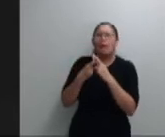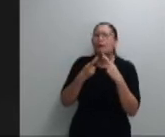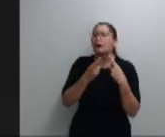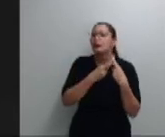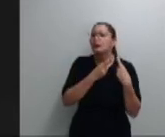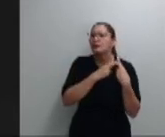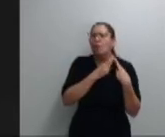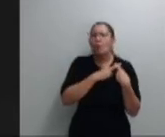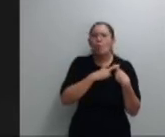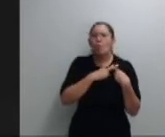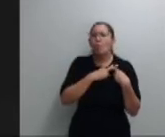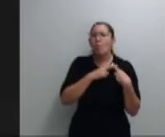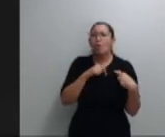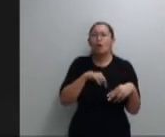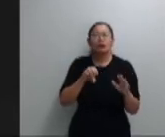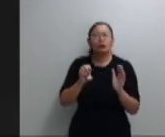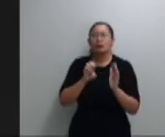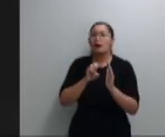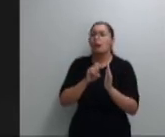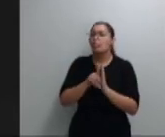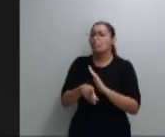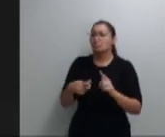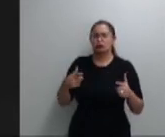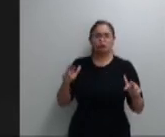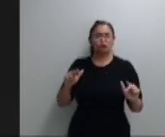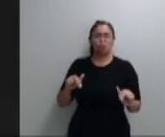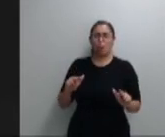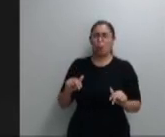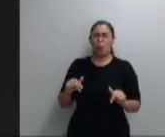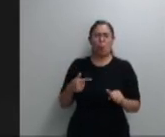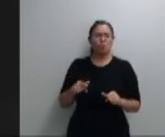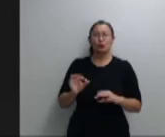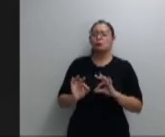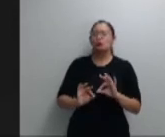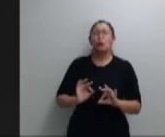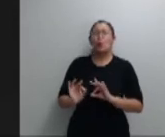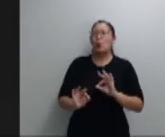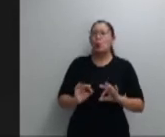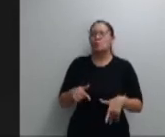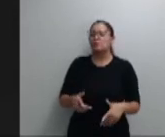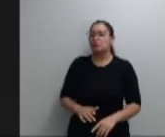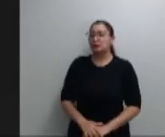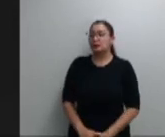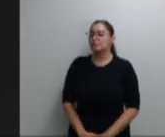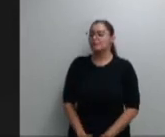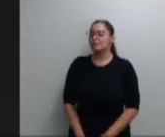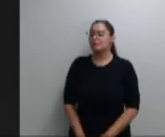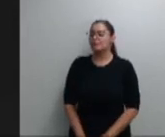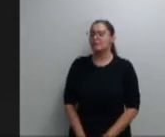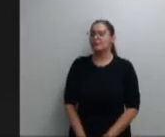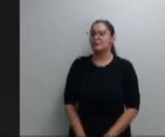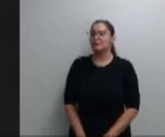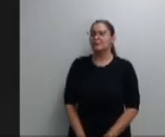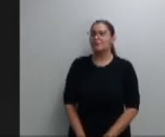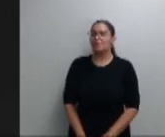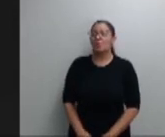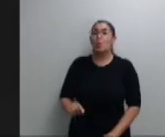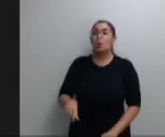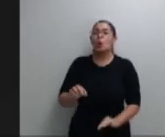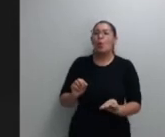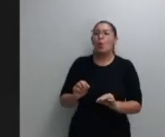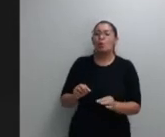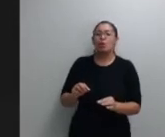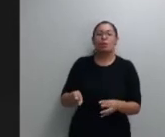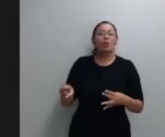o edital originário jamais tratou dessa questão, jamais tratou dessa questão. Ocorre que nem o